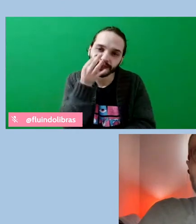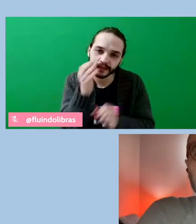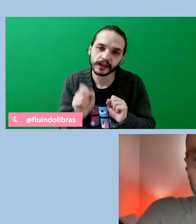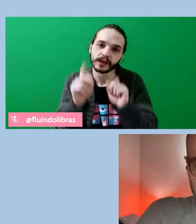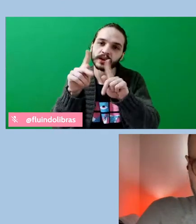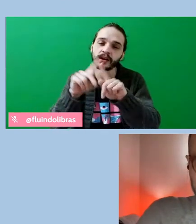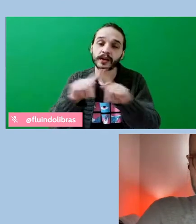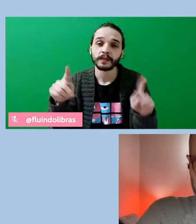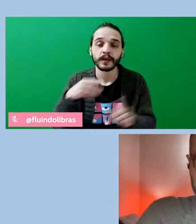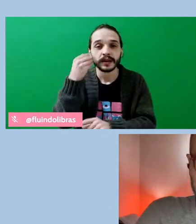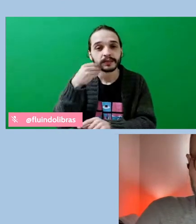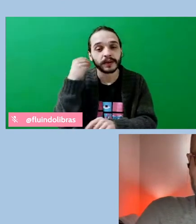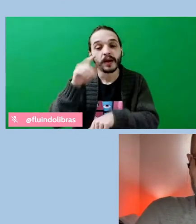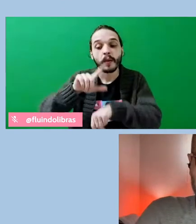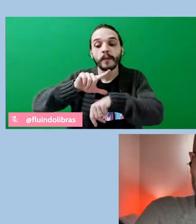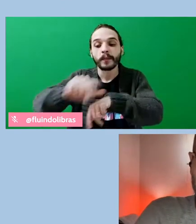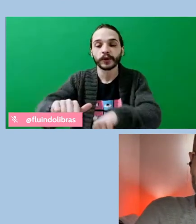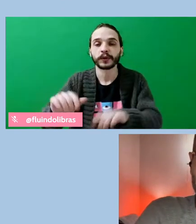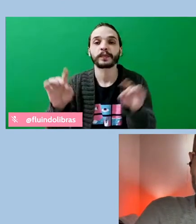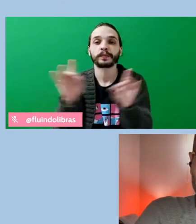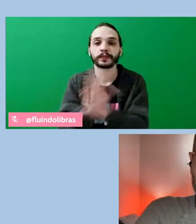do pós-peça está contemplada.